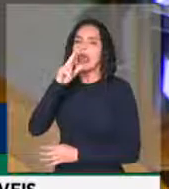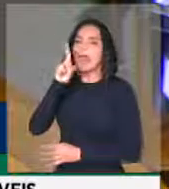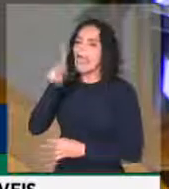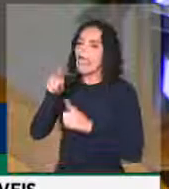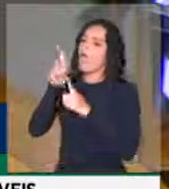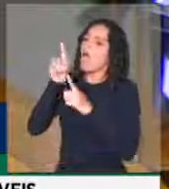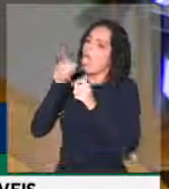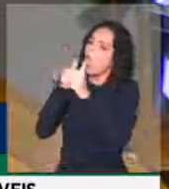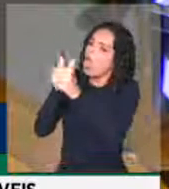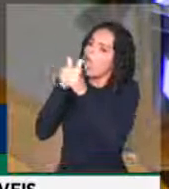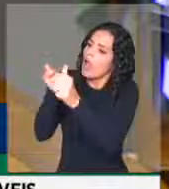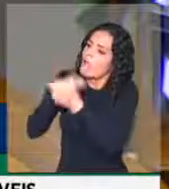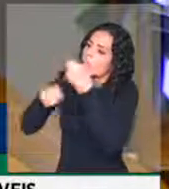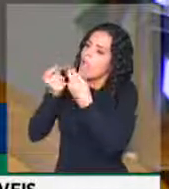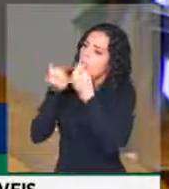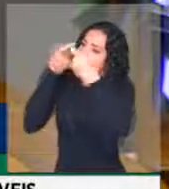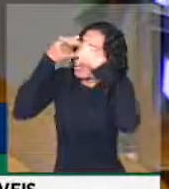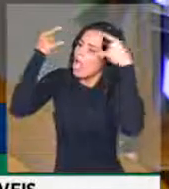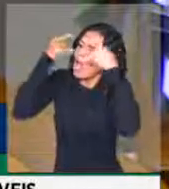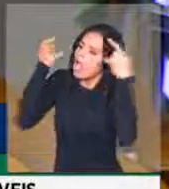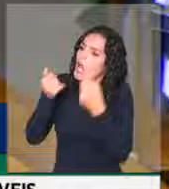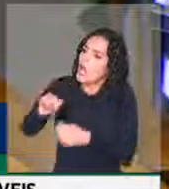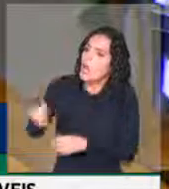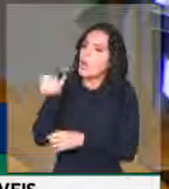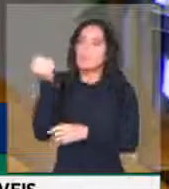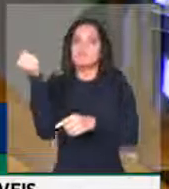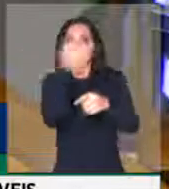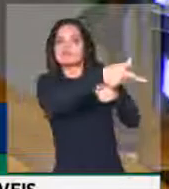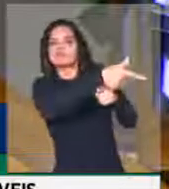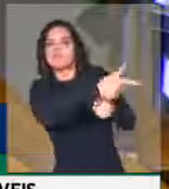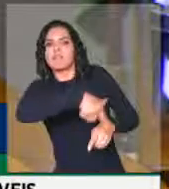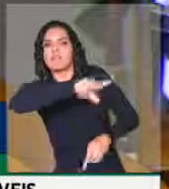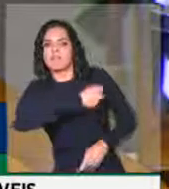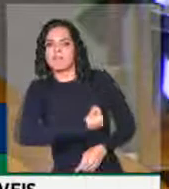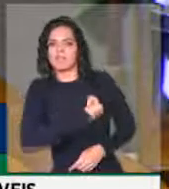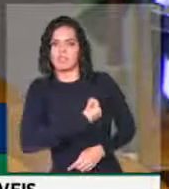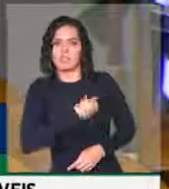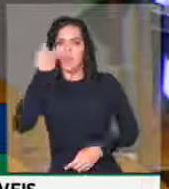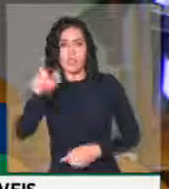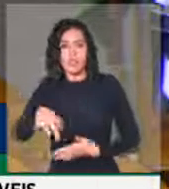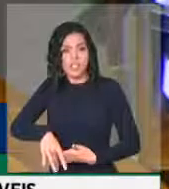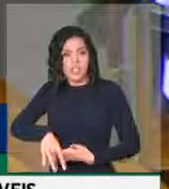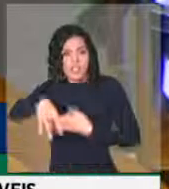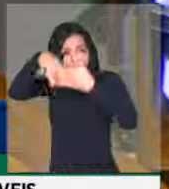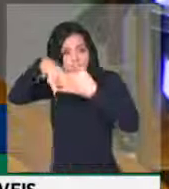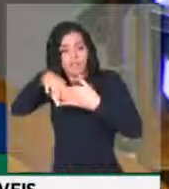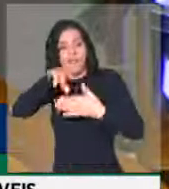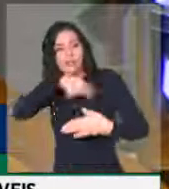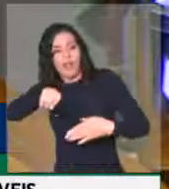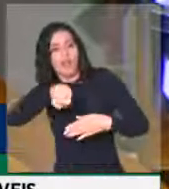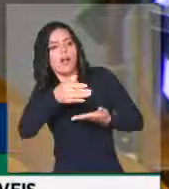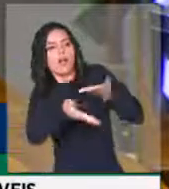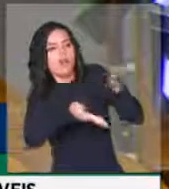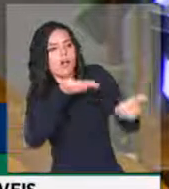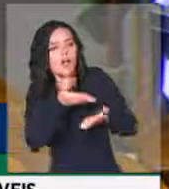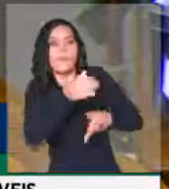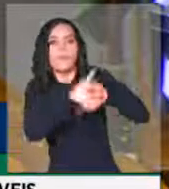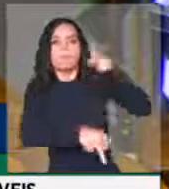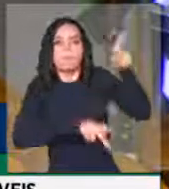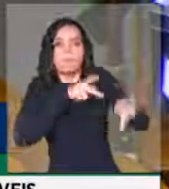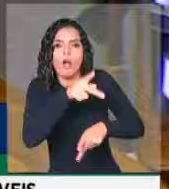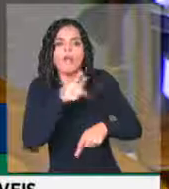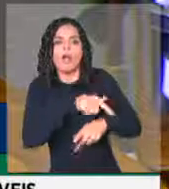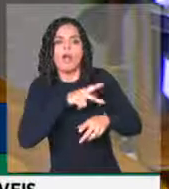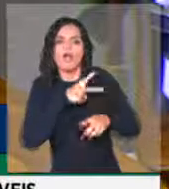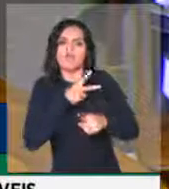mercado, colocando o lucro acima da vida e não liderar a nação para enfrentar uma pandemia e um vírus